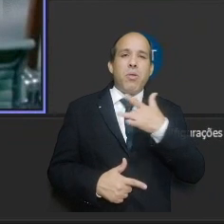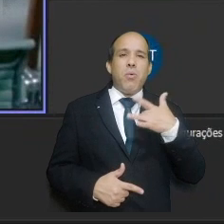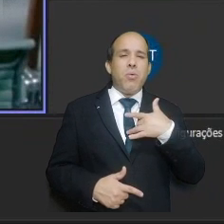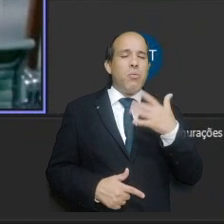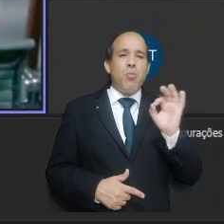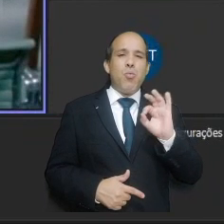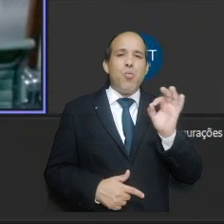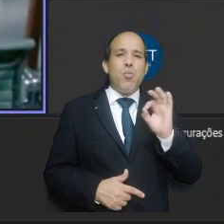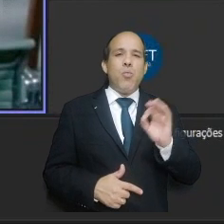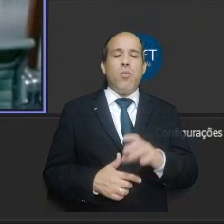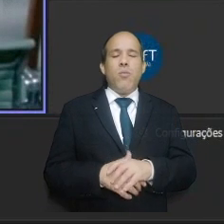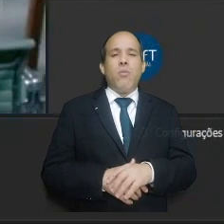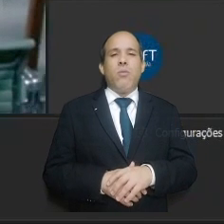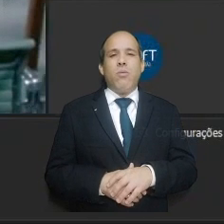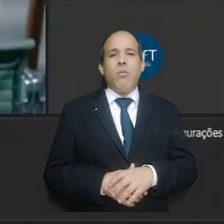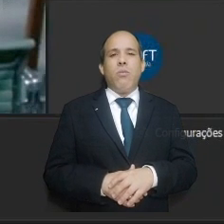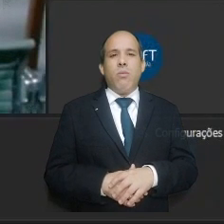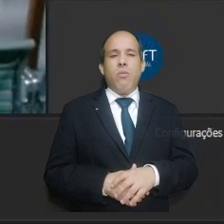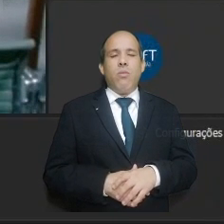inapta por valvulopatia.